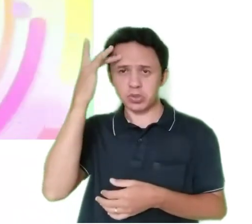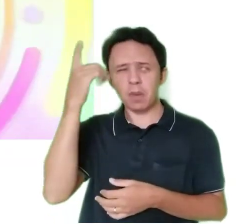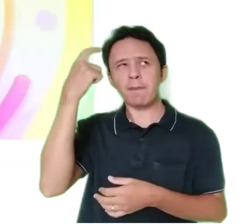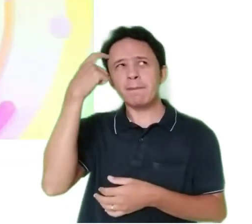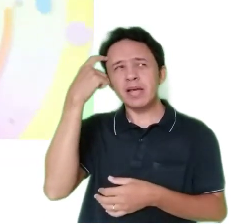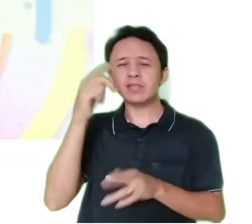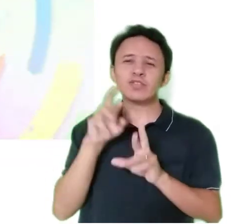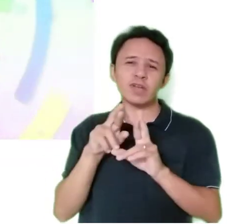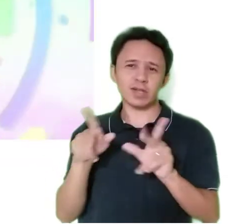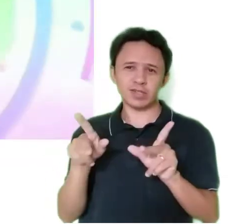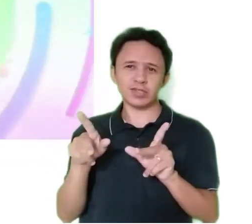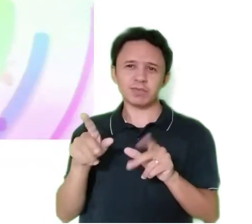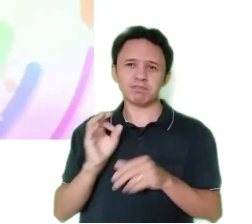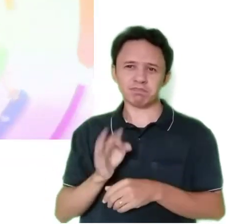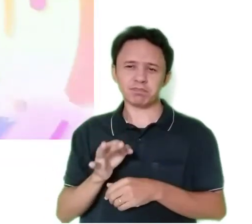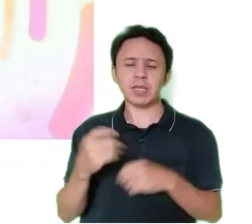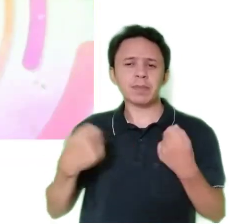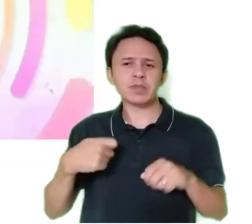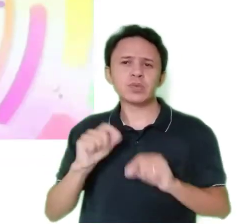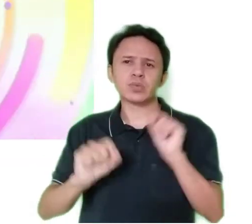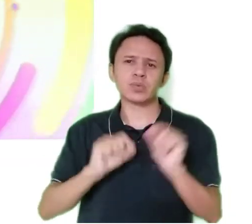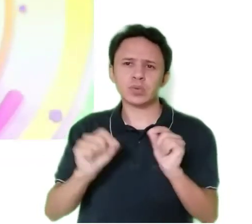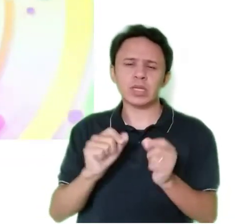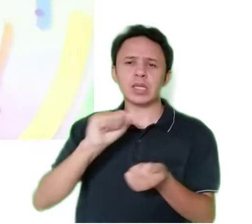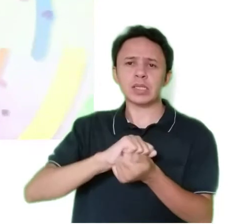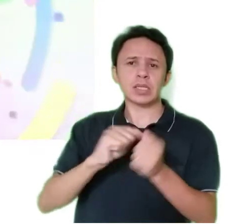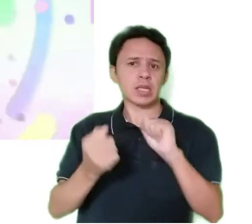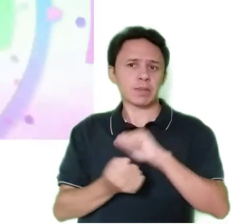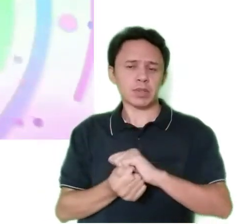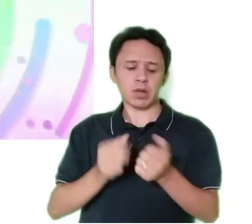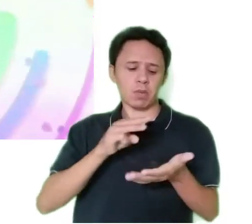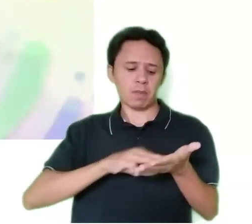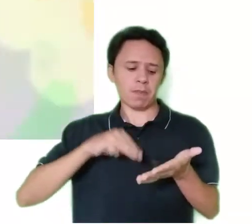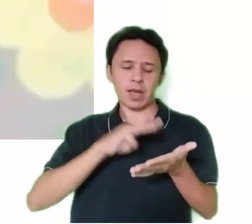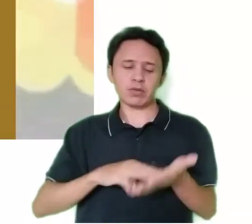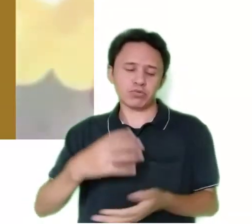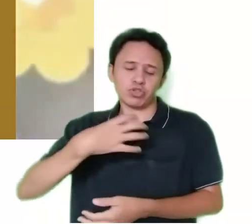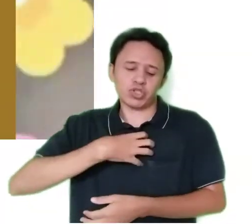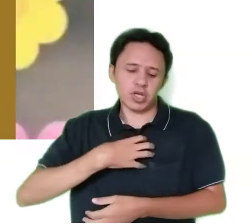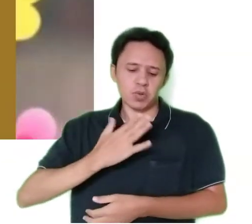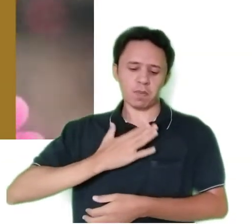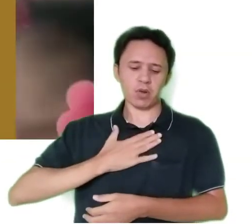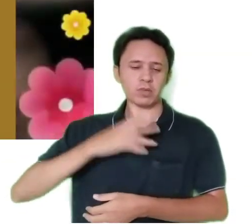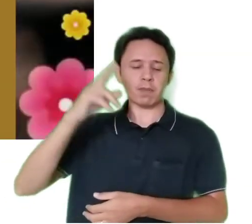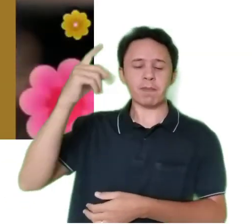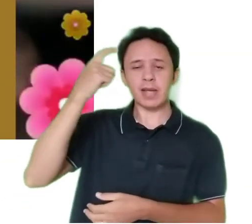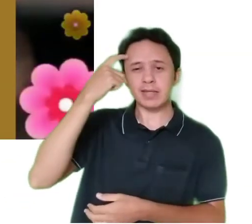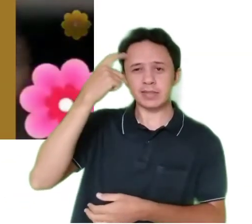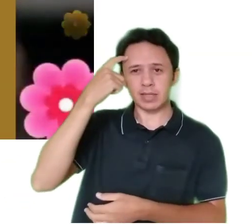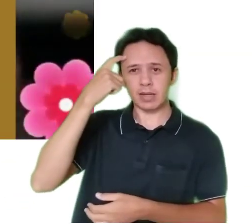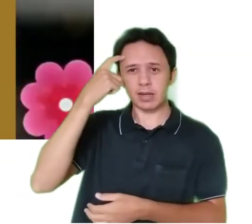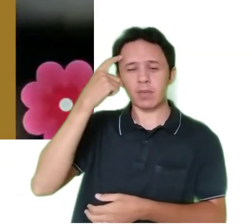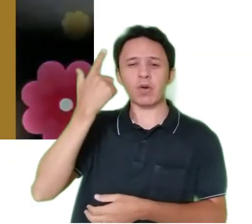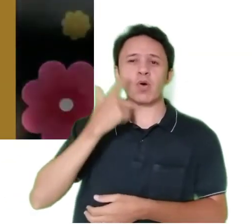trabalha, pensa de uma forma diferente. É preciso adaptar o método à nossa maneira de pensar para